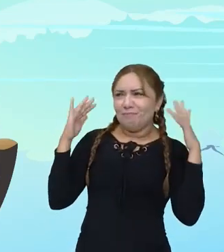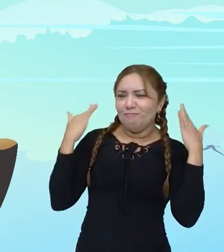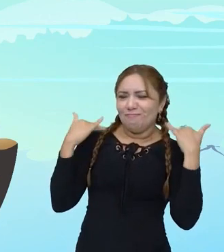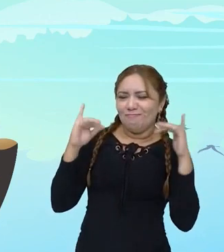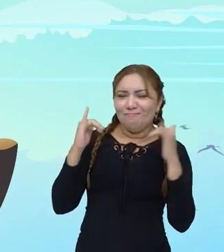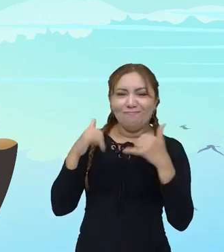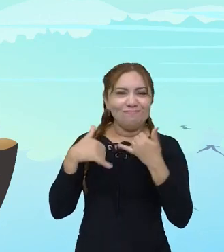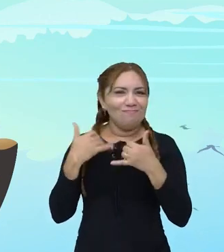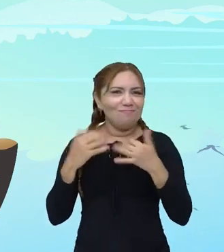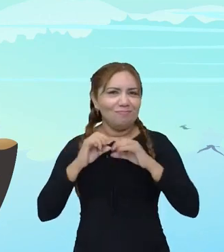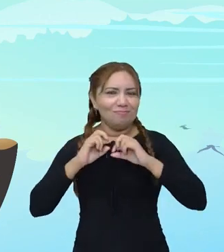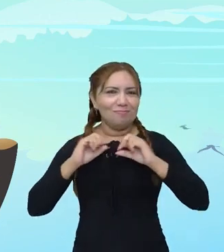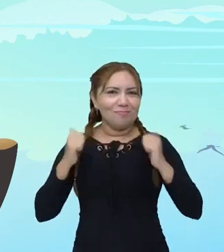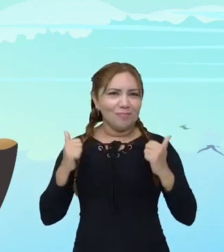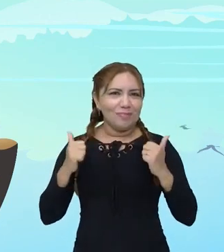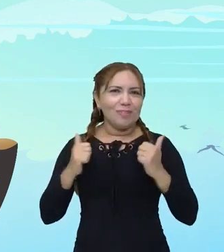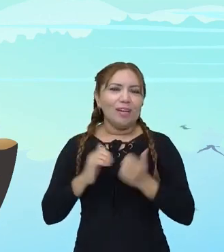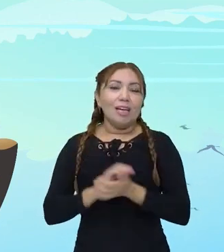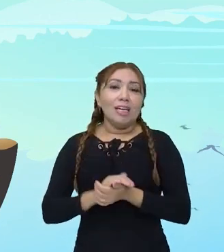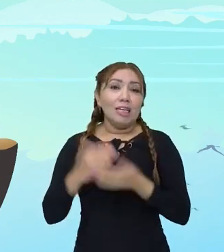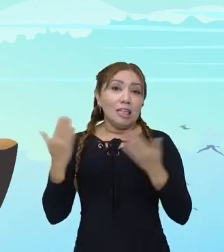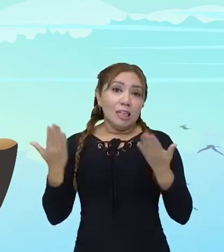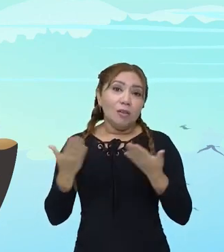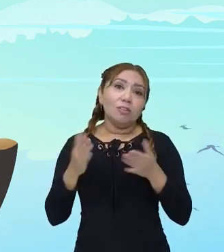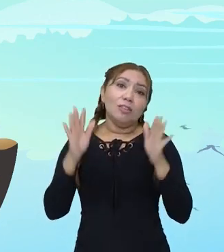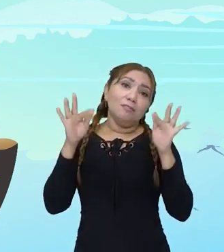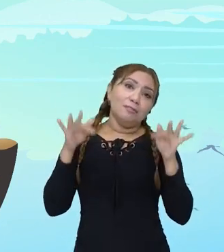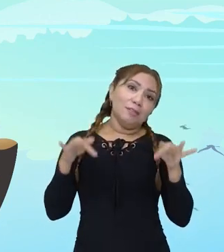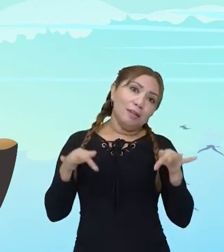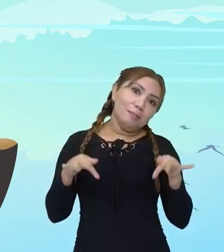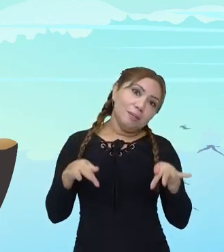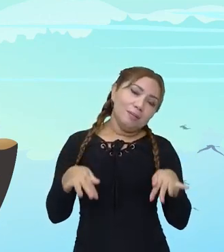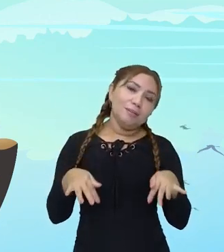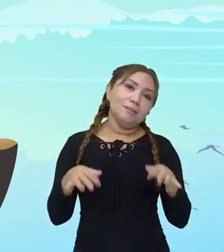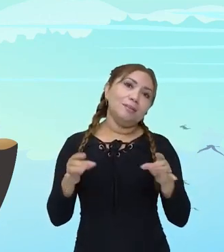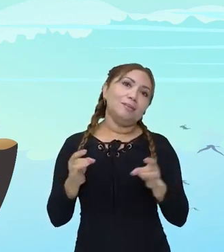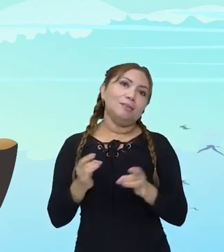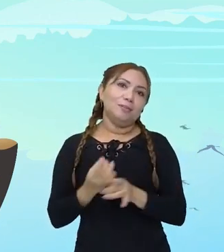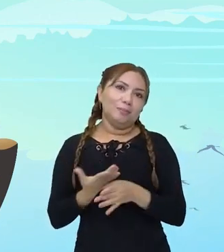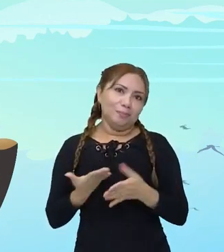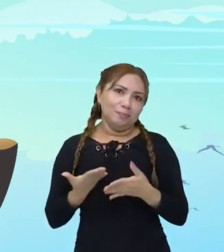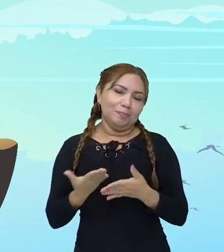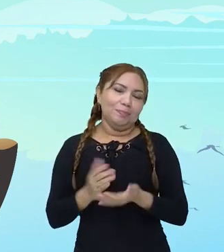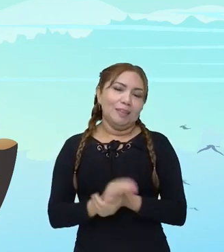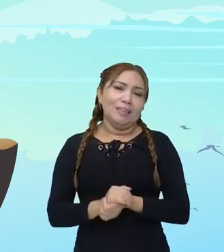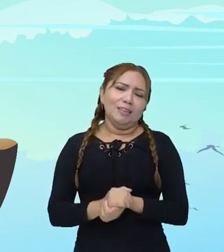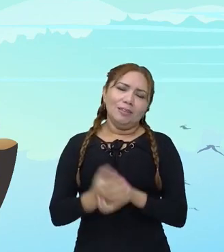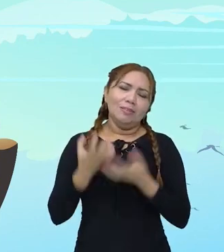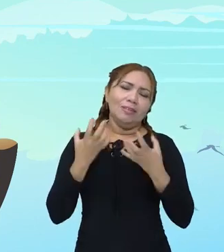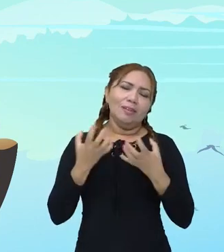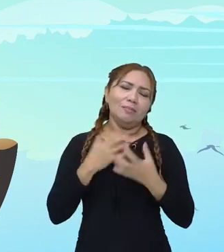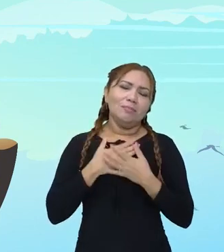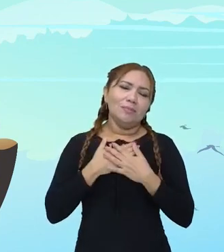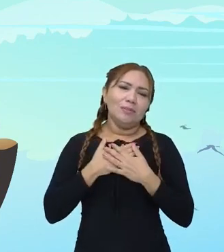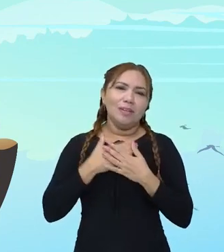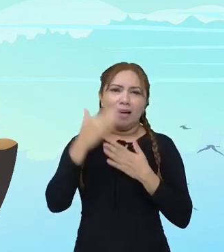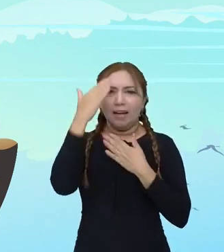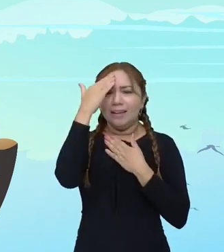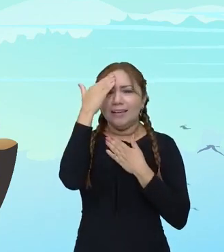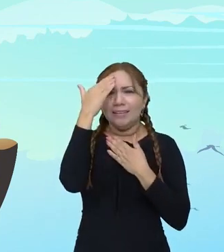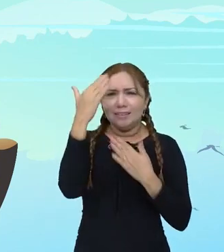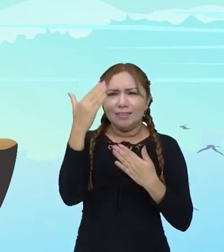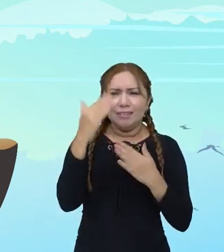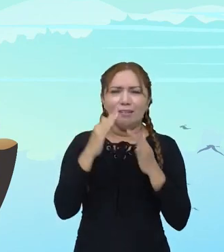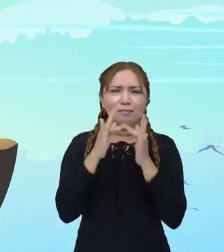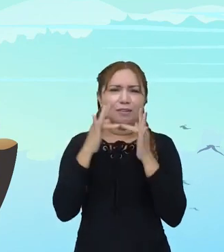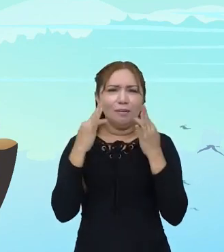mas agora, crianças, nós estamos no finalzinho da nossa aula e eu gostaria muito de agradecer aos